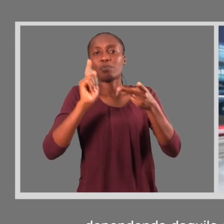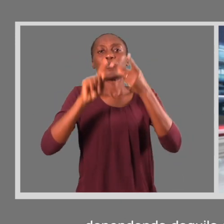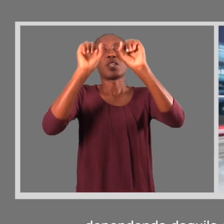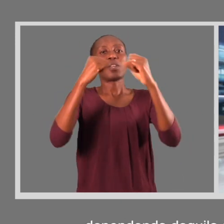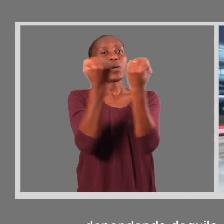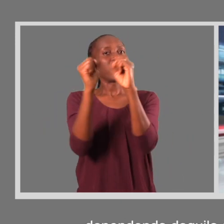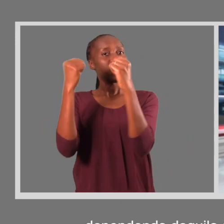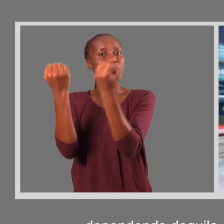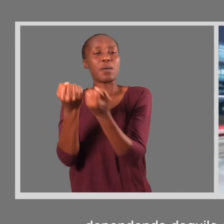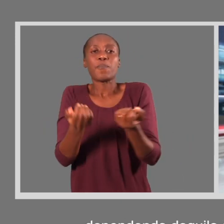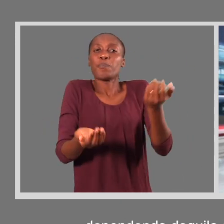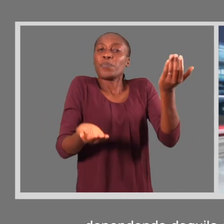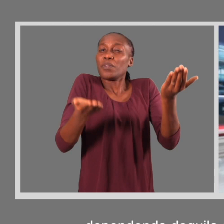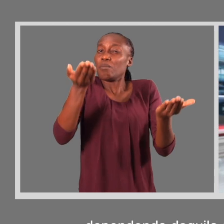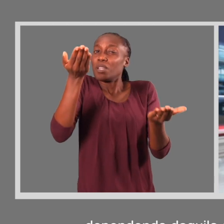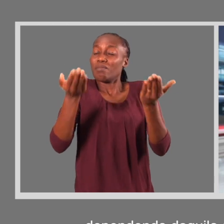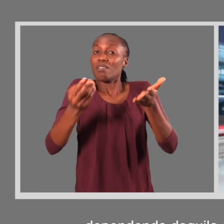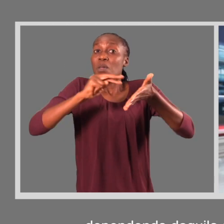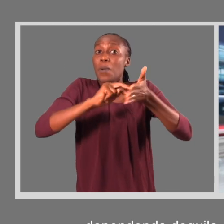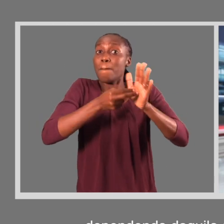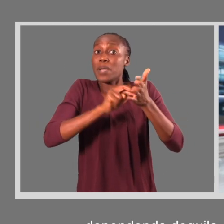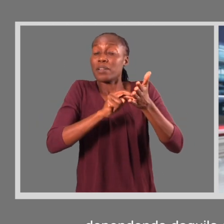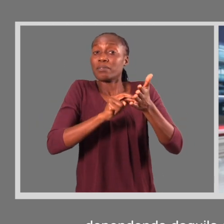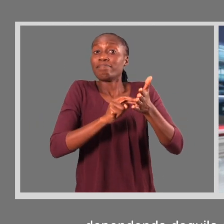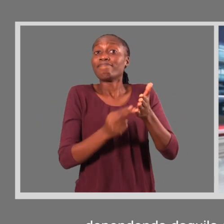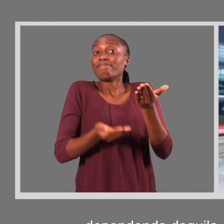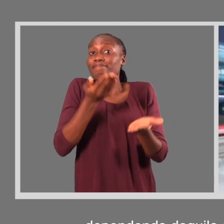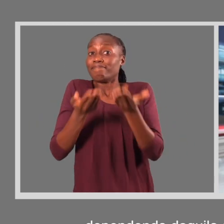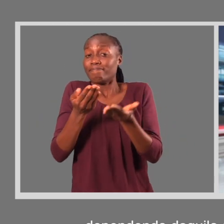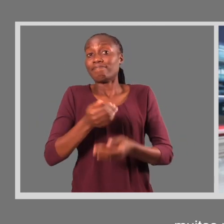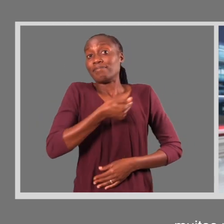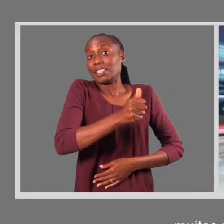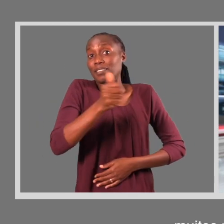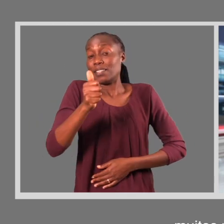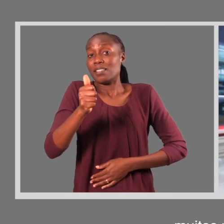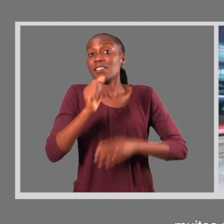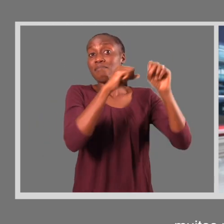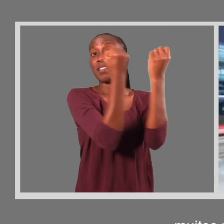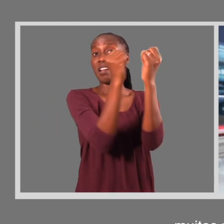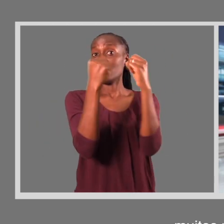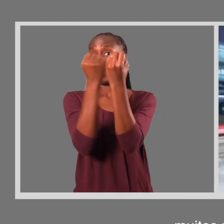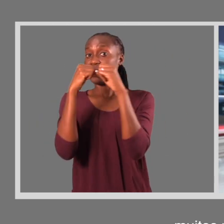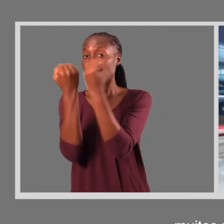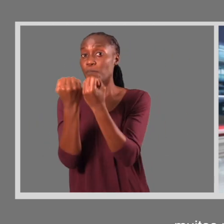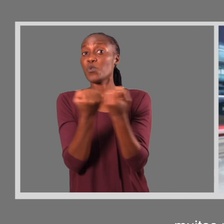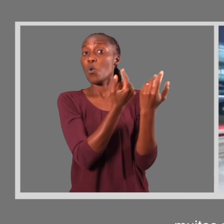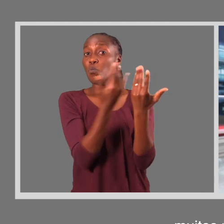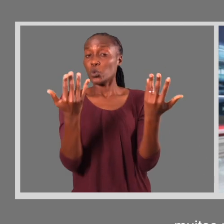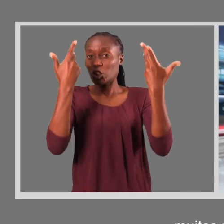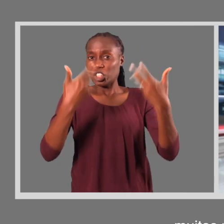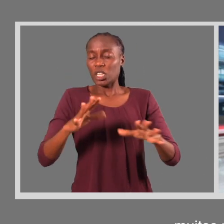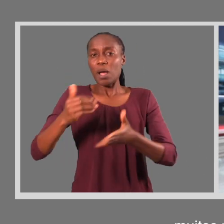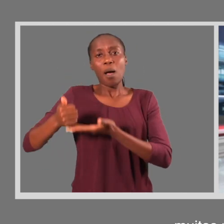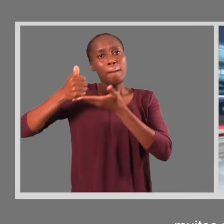dependendo daquilo que era o plano de cada associação, muitos receberam apoios e